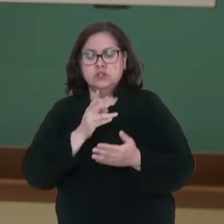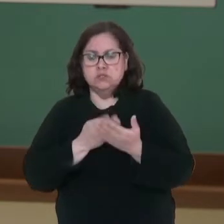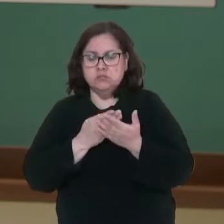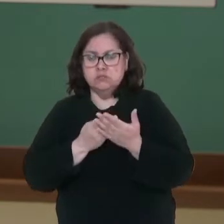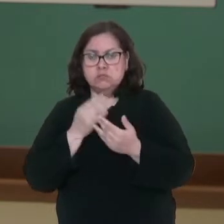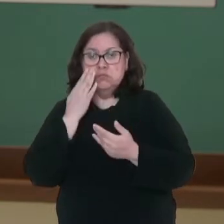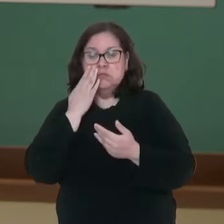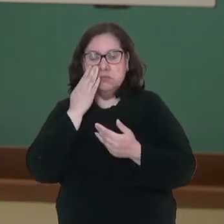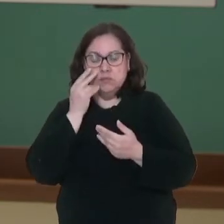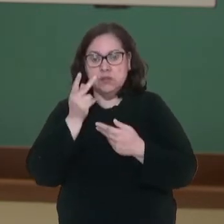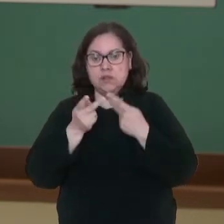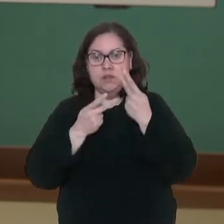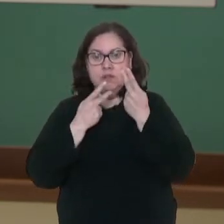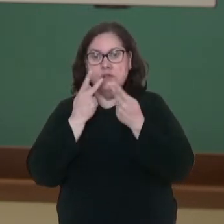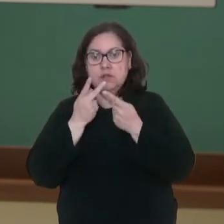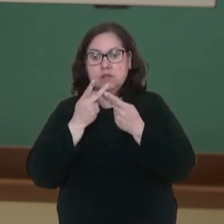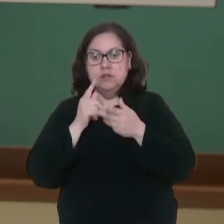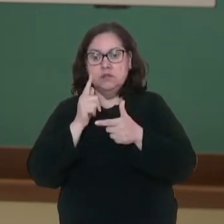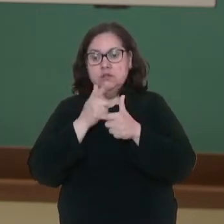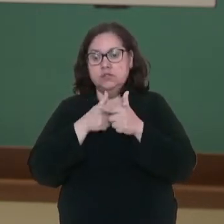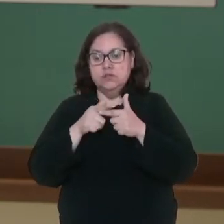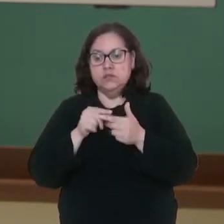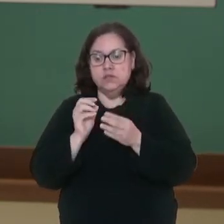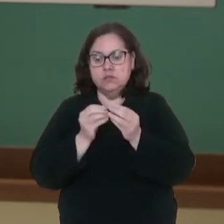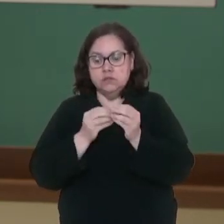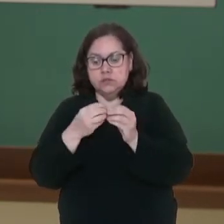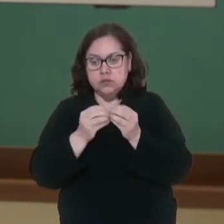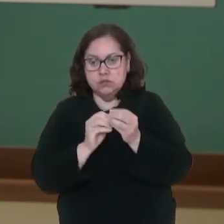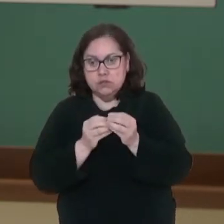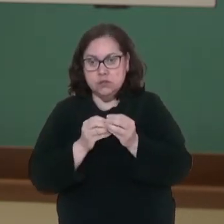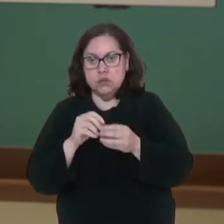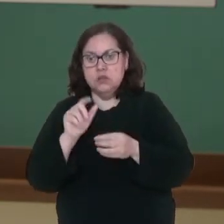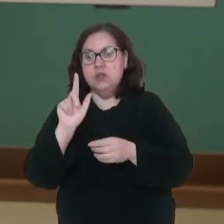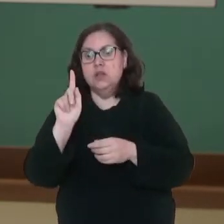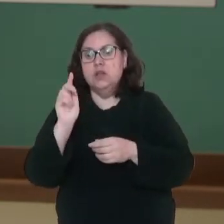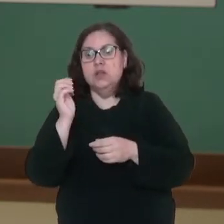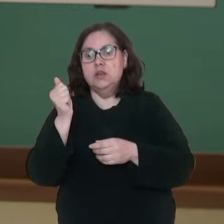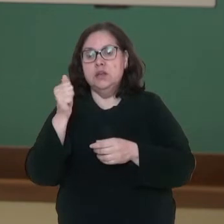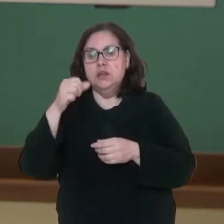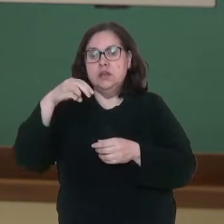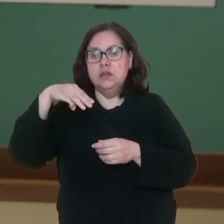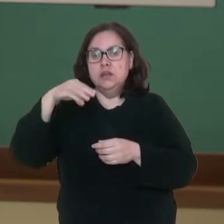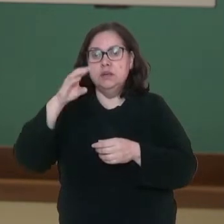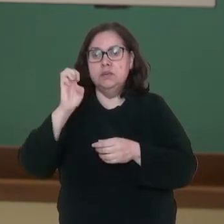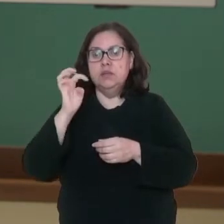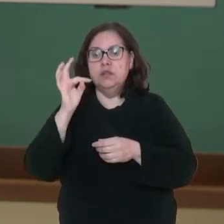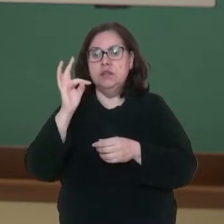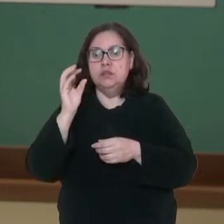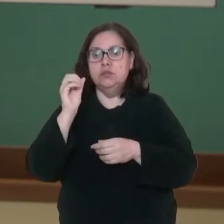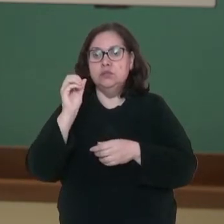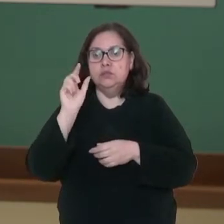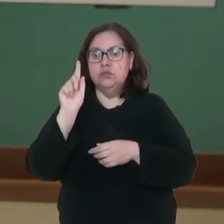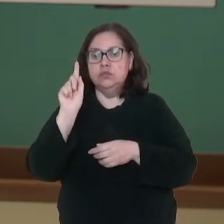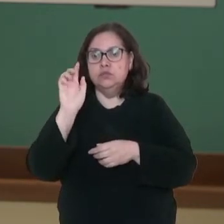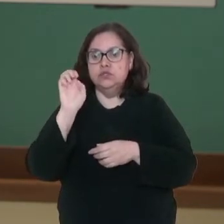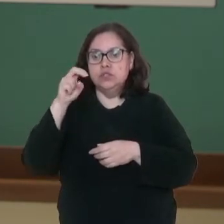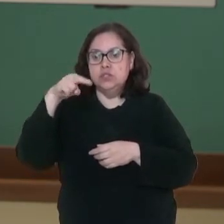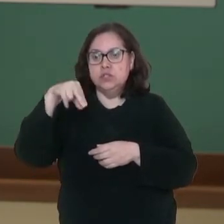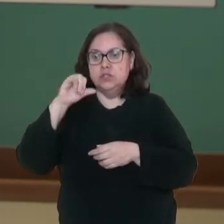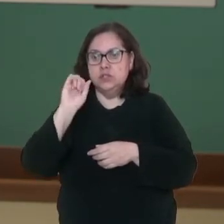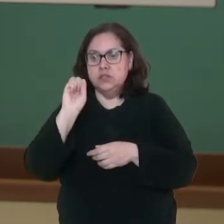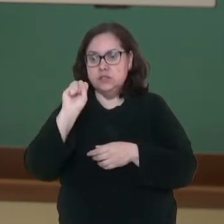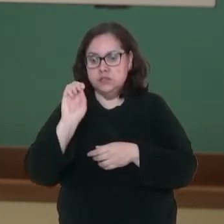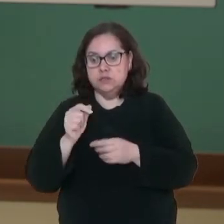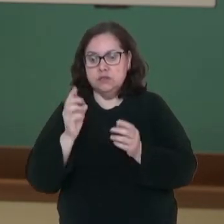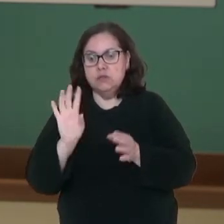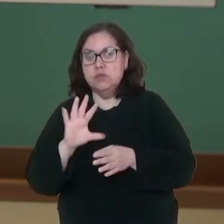onde vai falar ali sobre divisão celular, gametogênese, em que ocorre esse processo de crossing over,